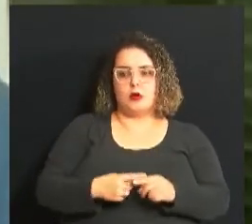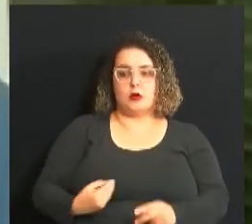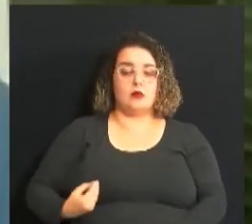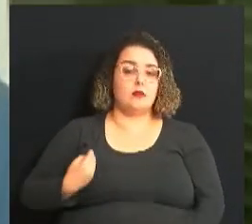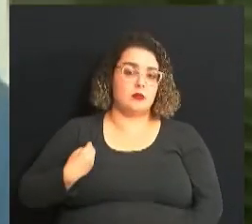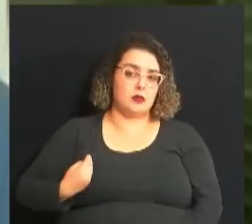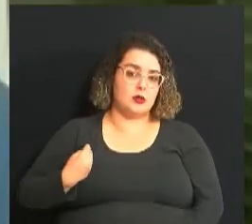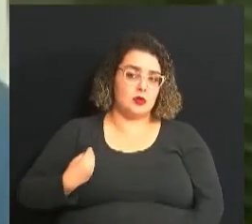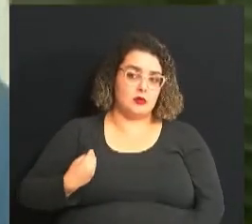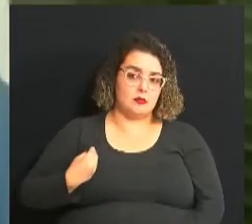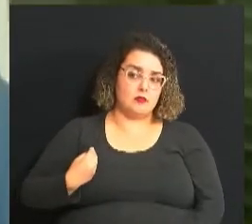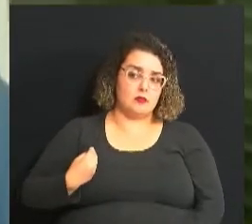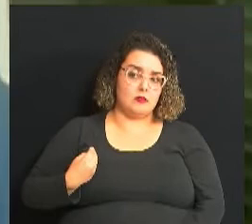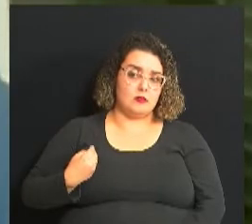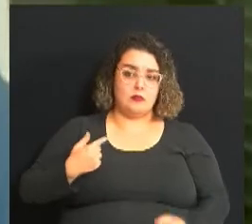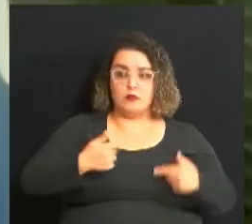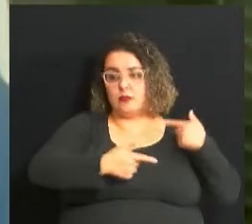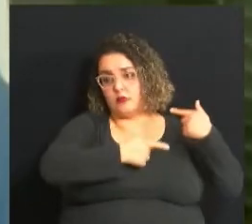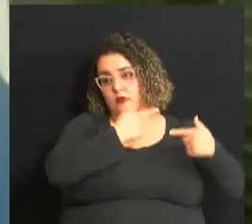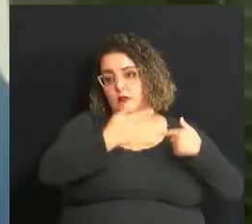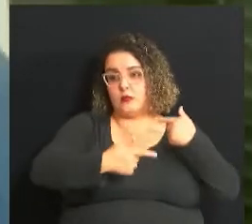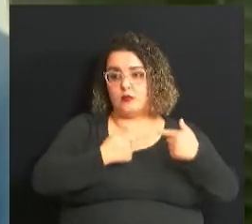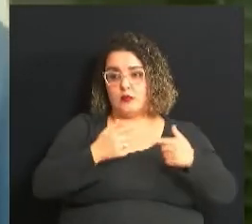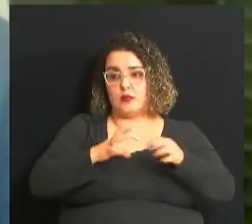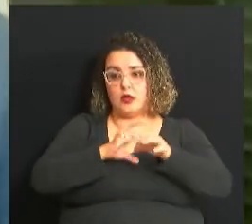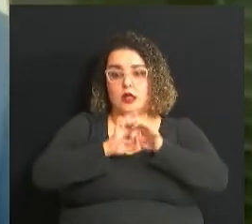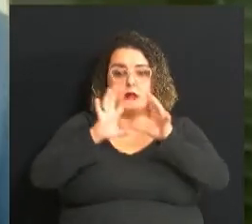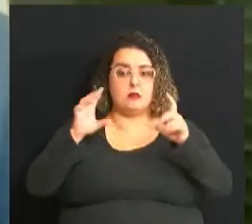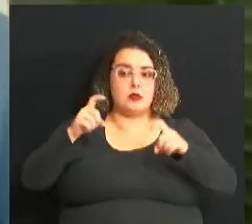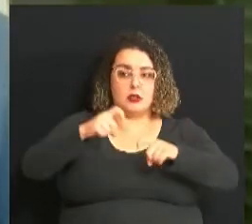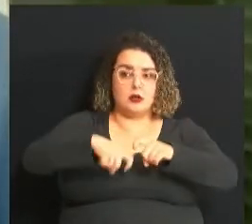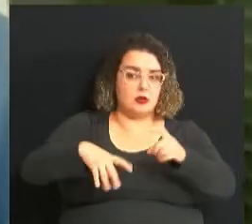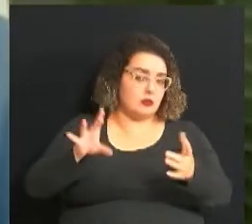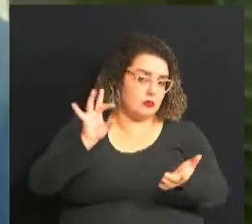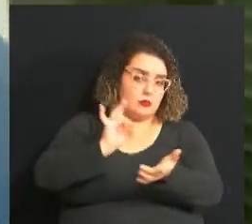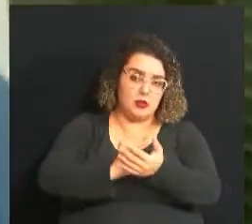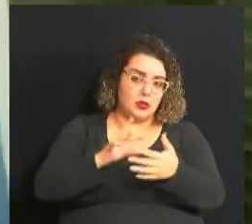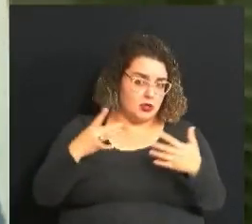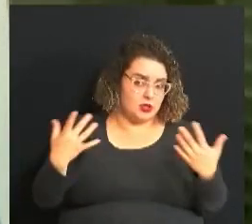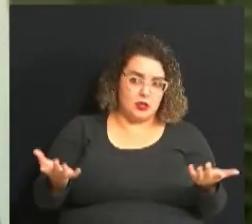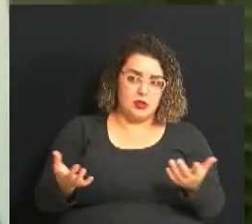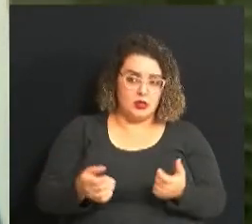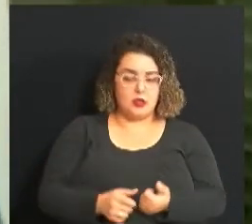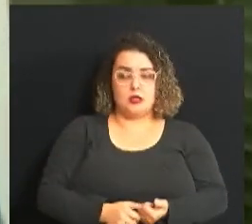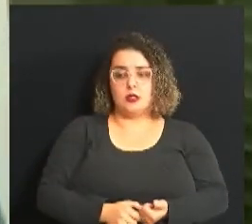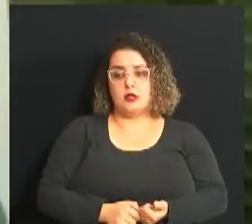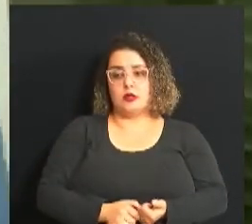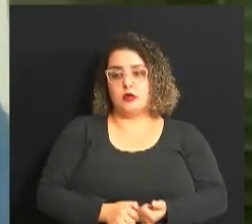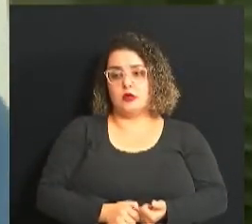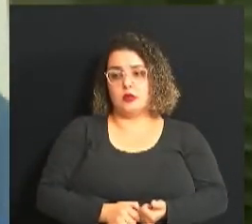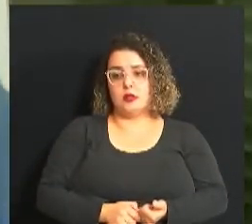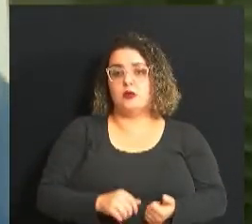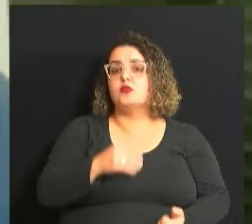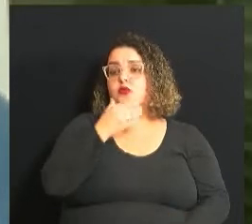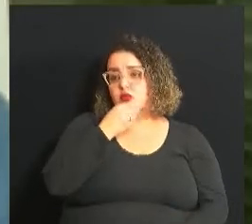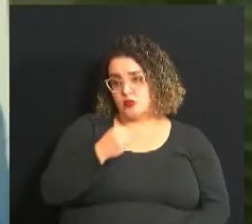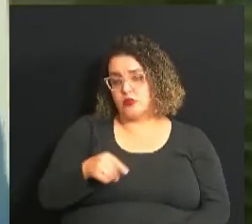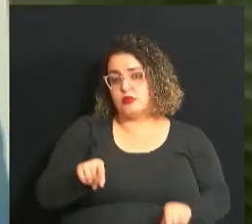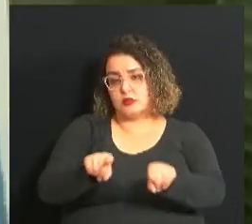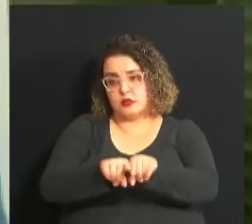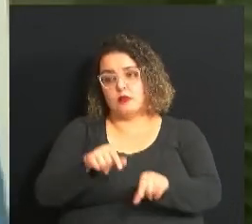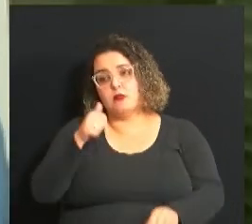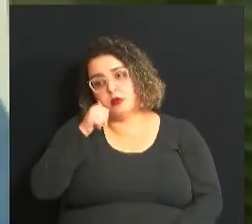uma geração em que a liberação sexual é uma realidade, né? Os meninos e as meninas acabam tendo